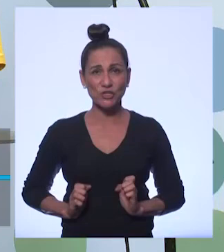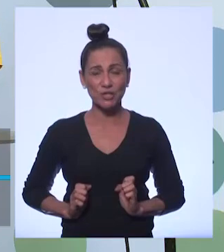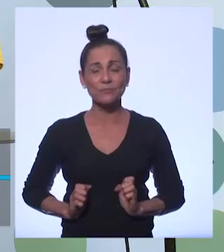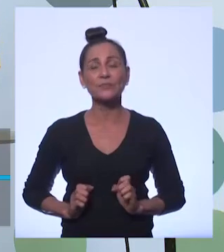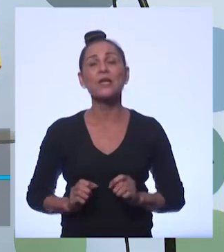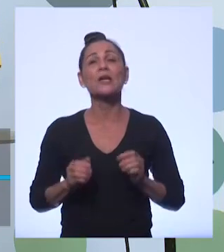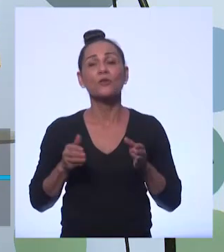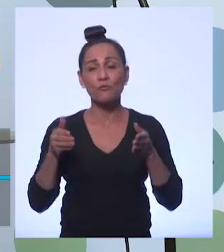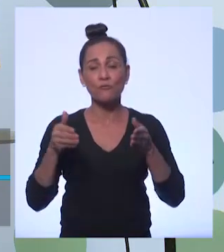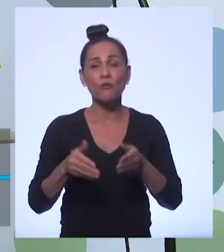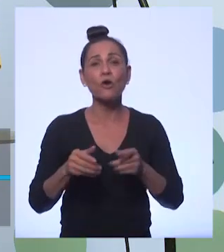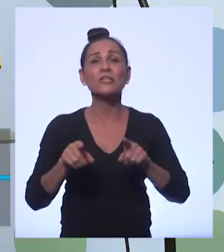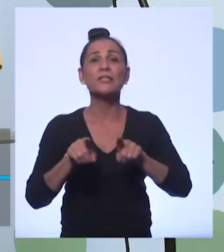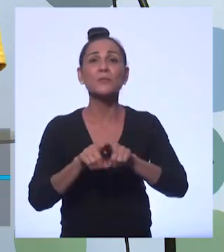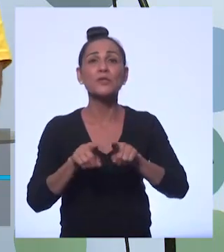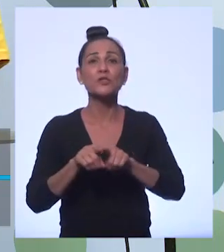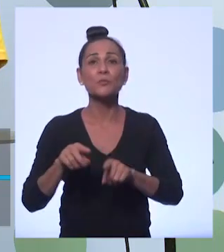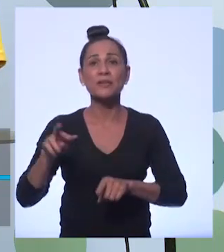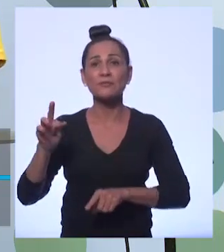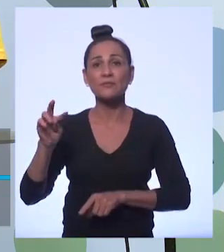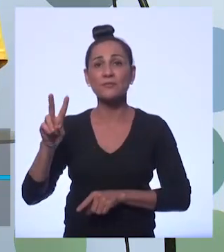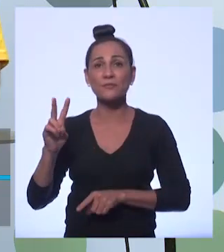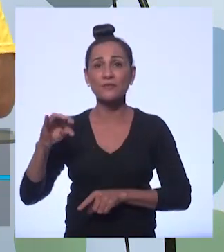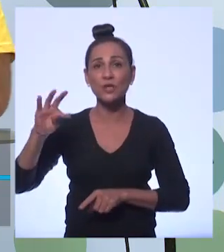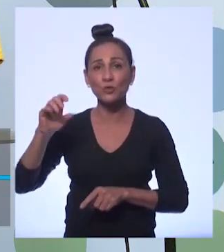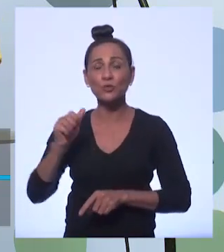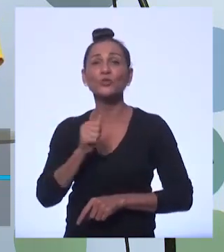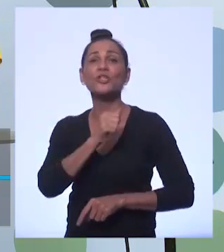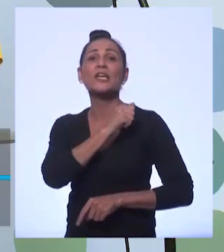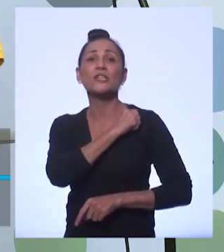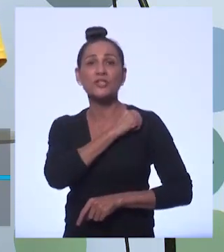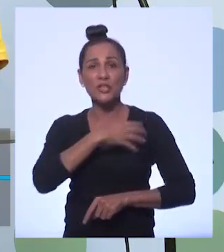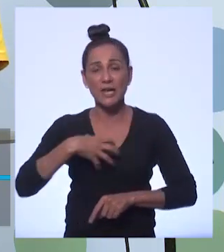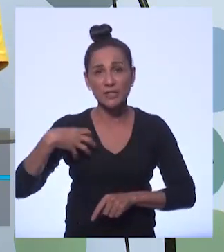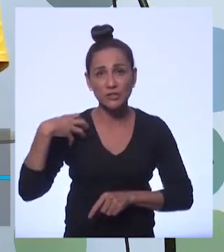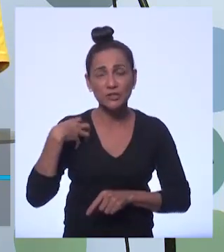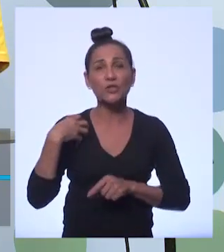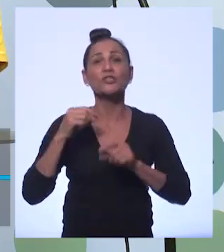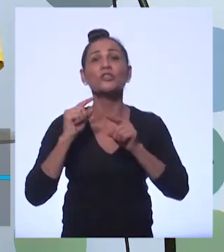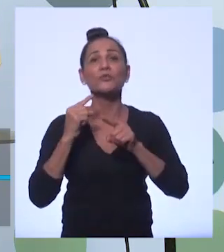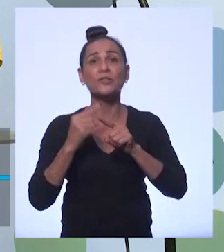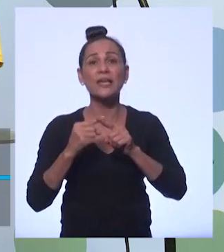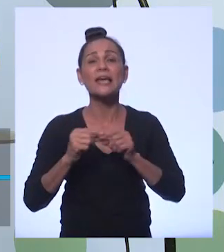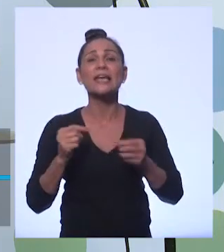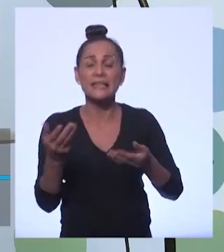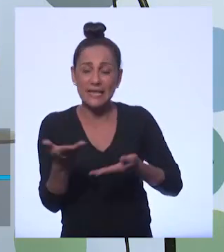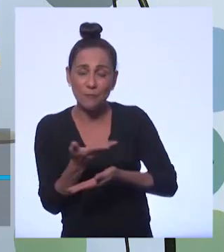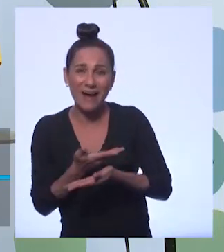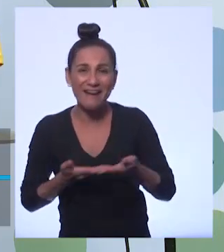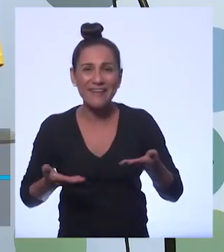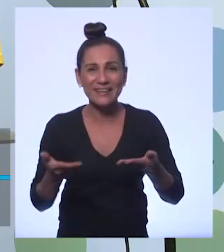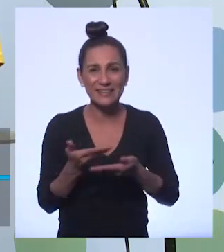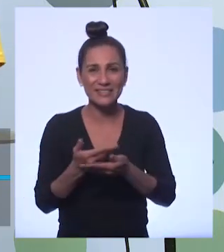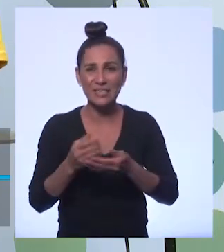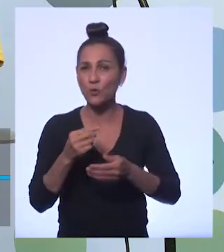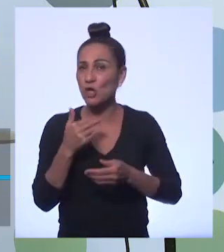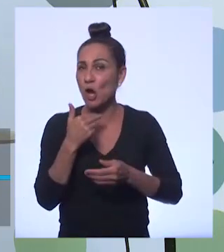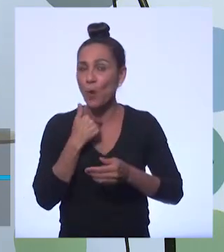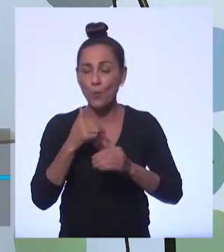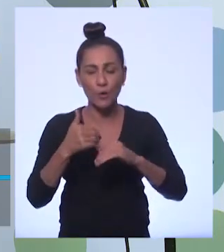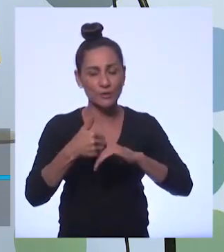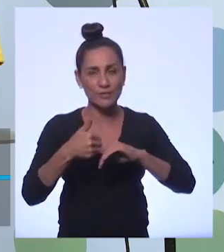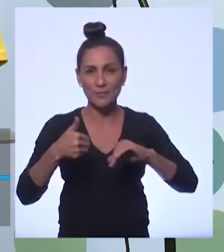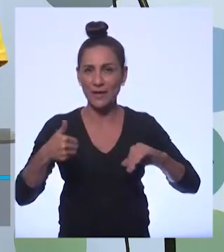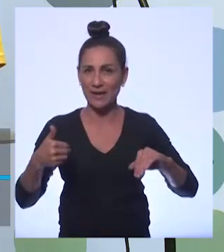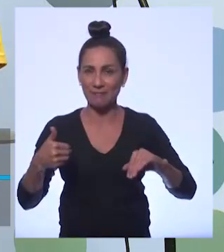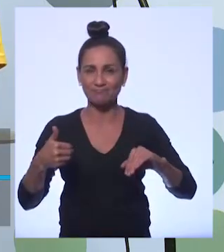falei sobre a virtude de Aristóteles, isso sim tem a ver com a praxis. Então, a praxis, a ação e o agente são inseparáveis. A virtude